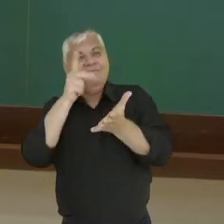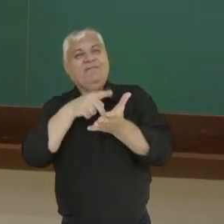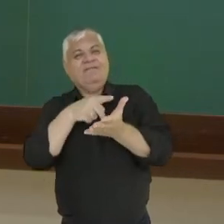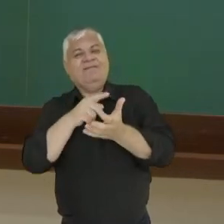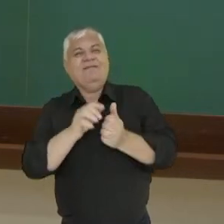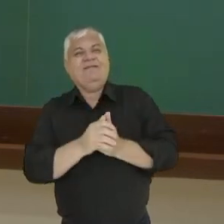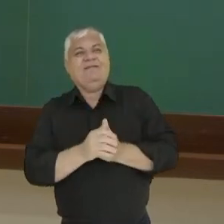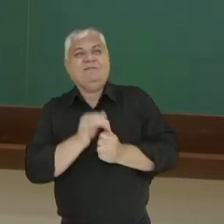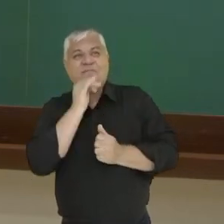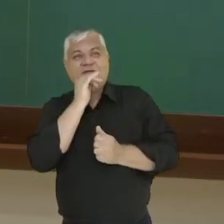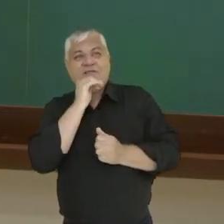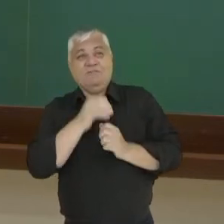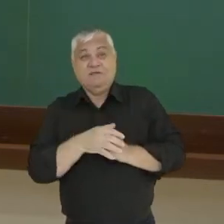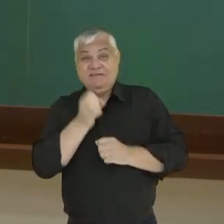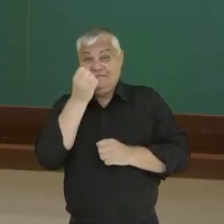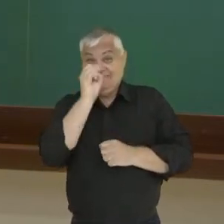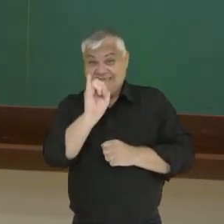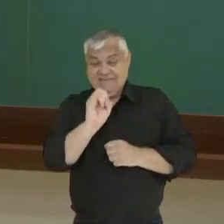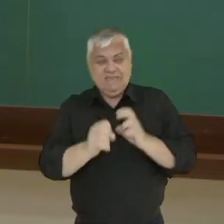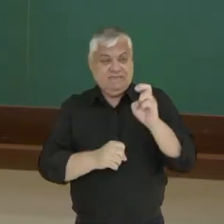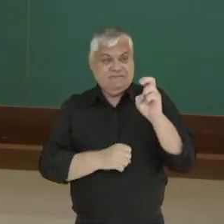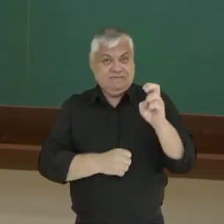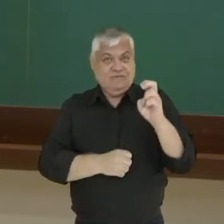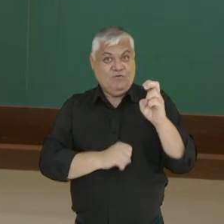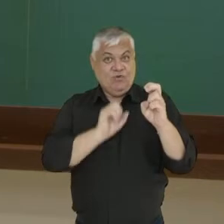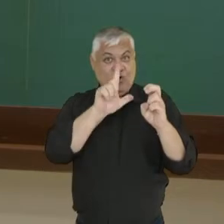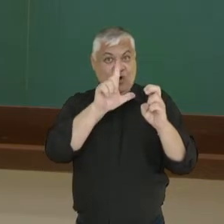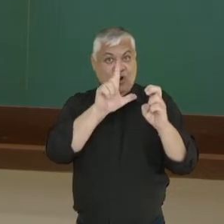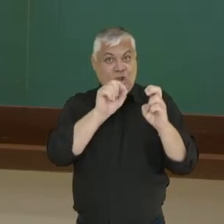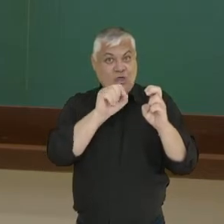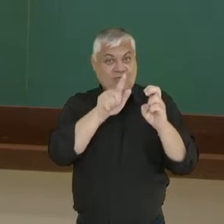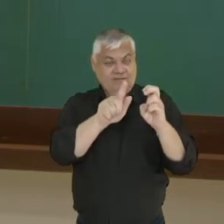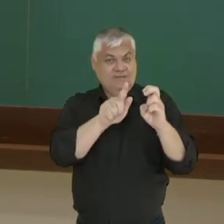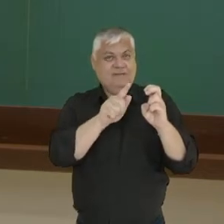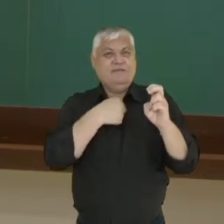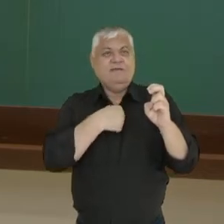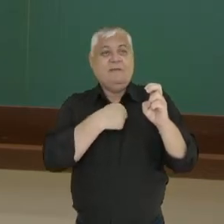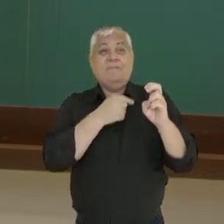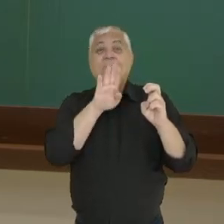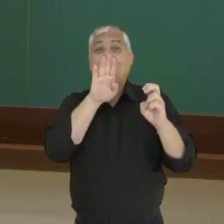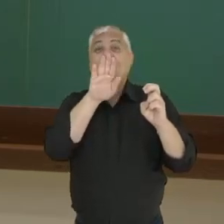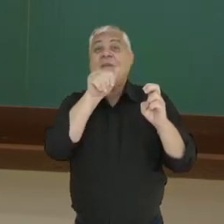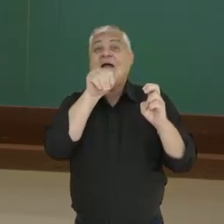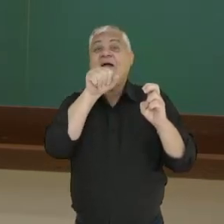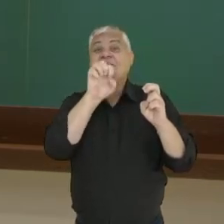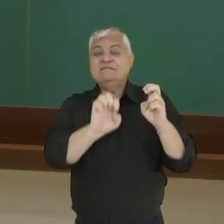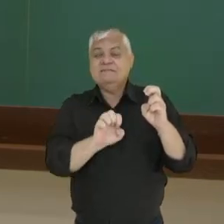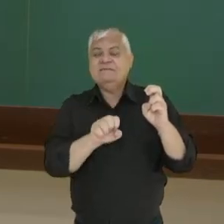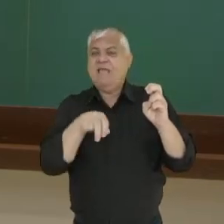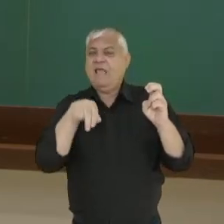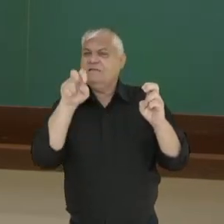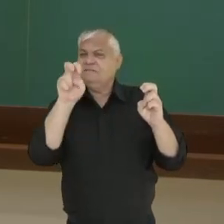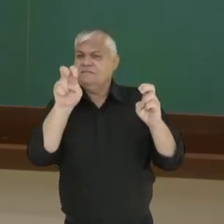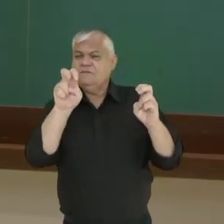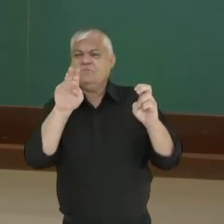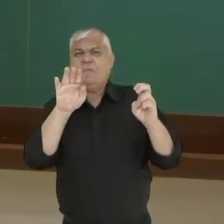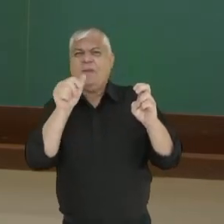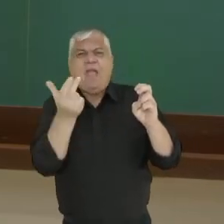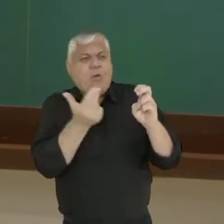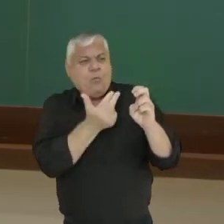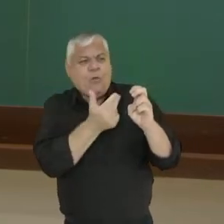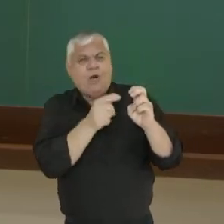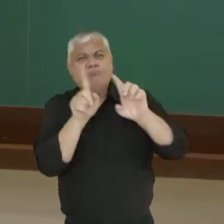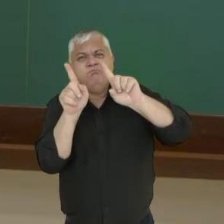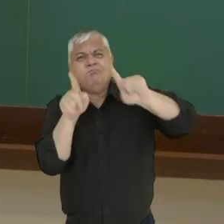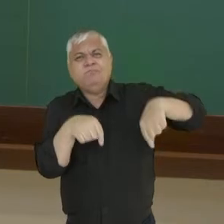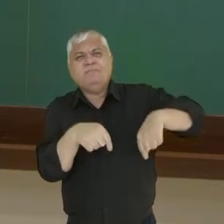só. Se eu tenho a base aqui da potência e a base do logaritmo igual, corto,